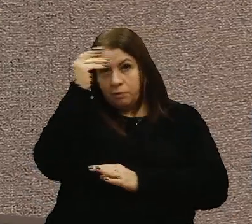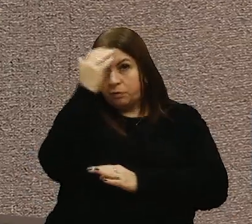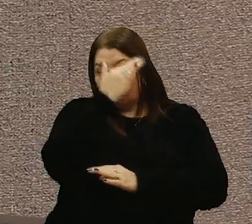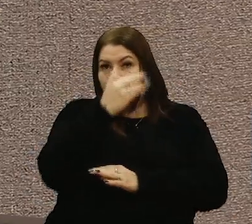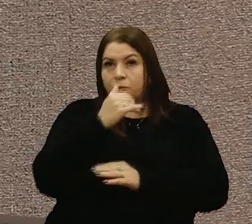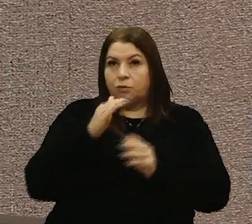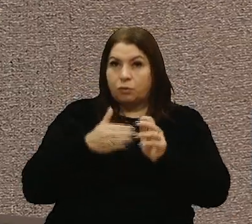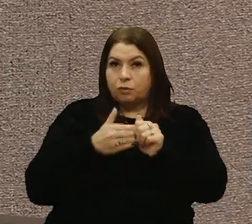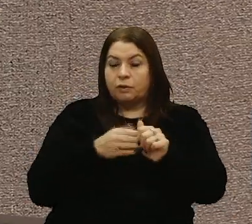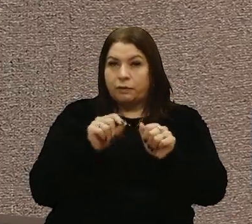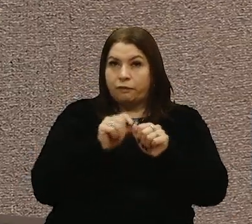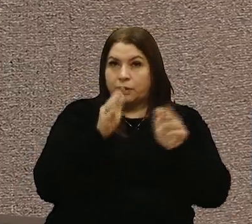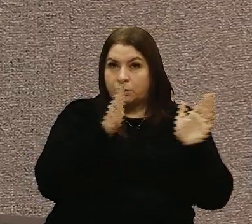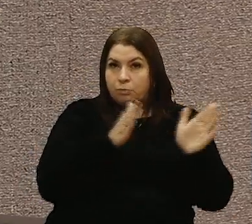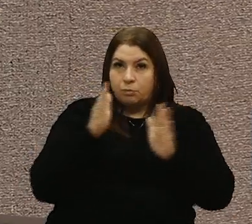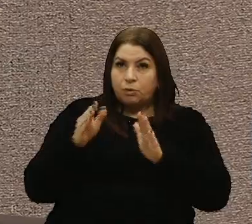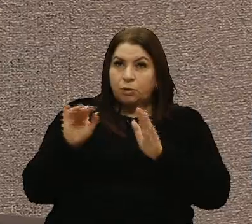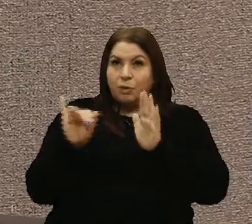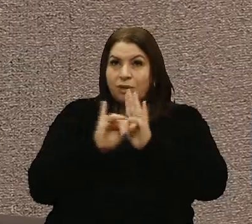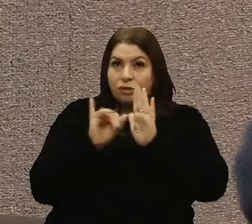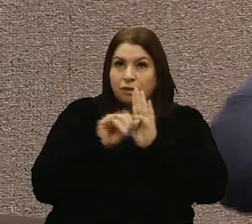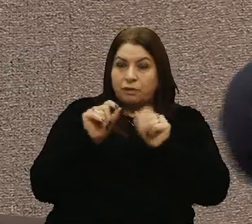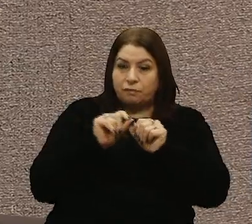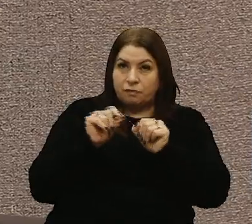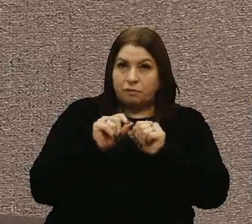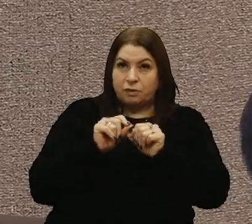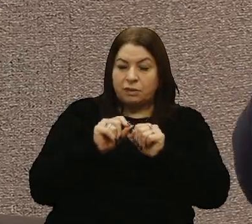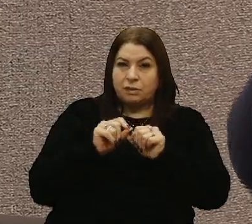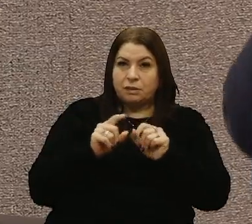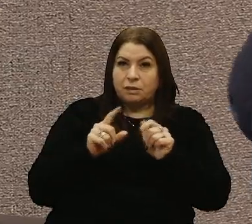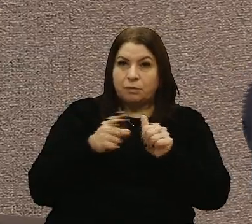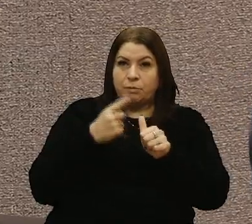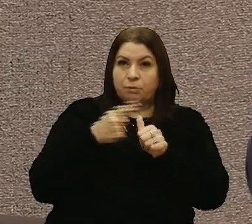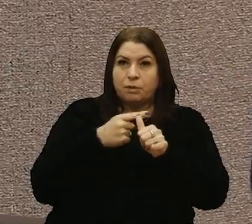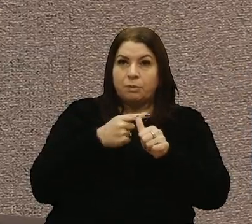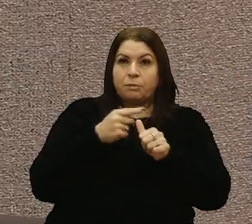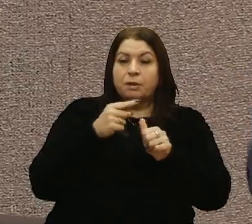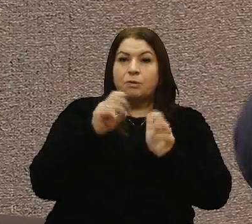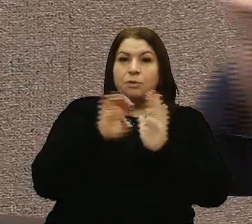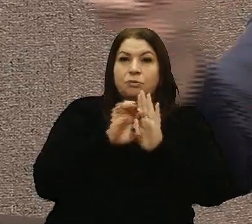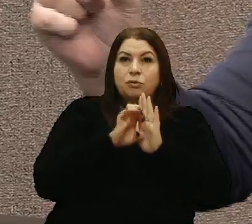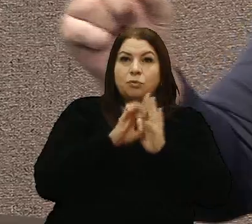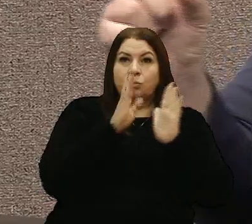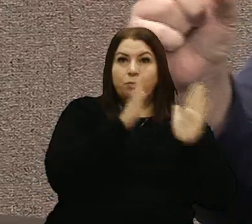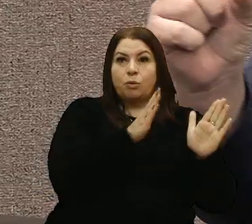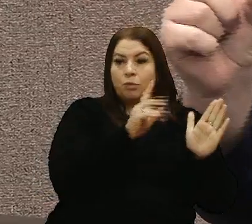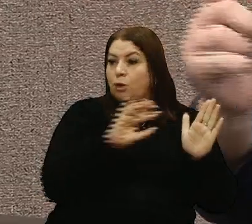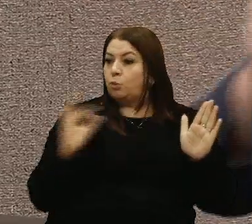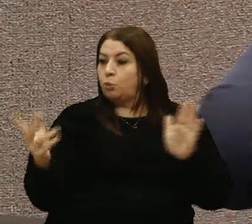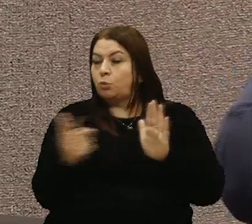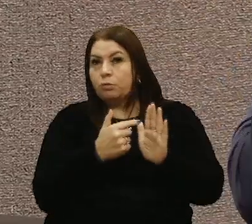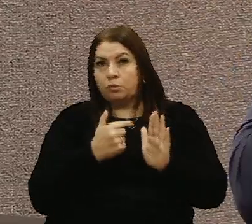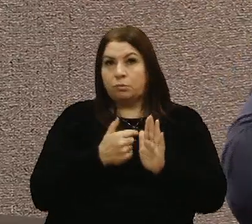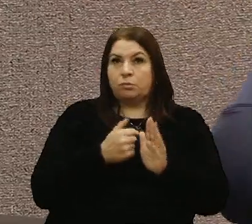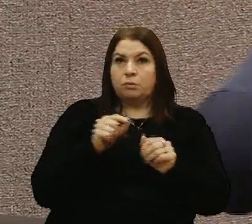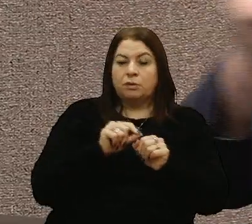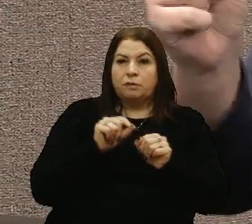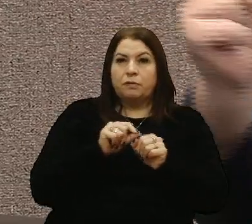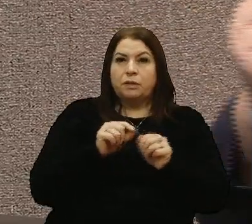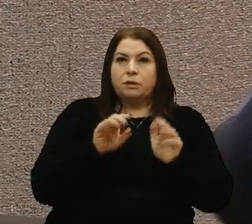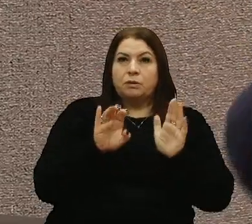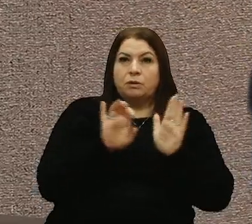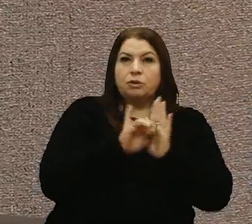que fosse feito em blocos, o edital fosse feito em bloco, porque se tem problema em um edital, compromete um bloco do edital, não todo ele. Aí se faz um